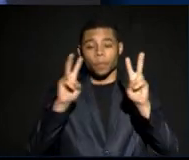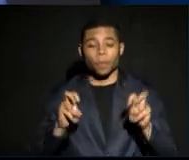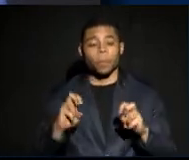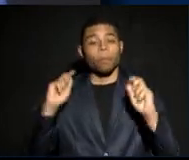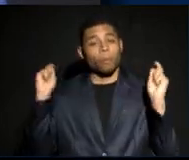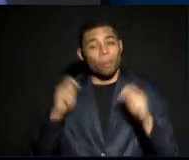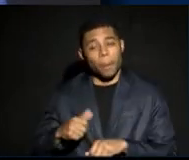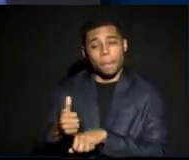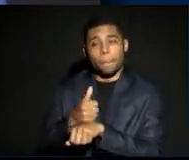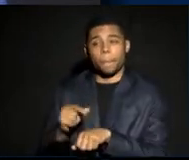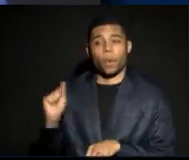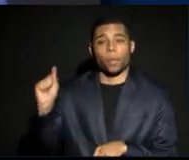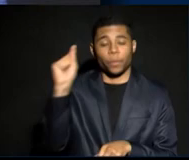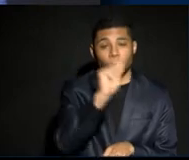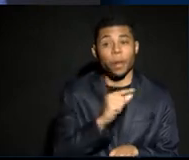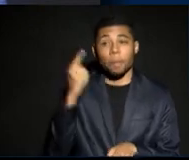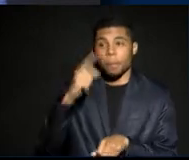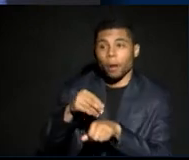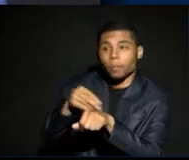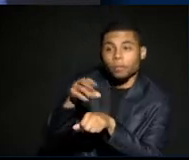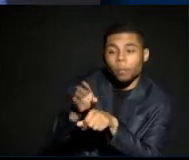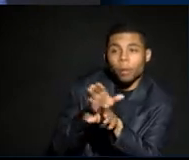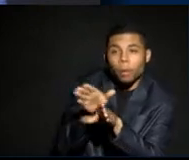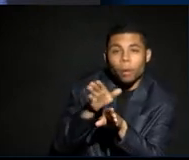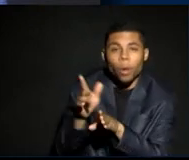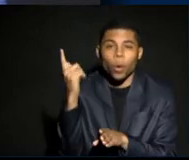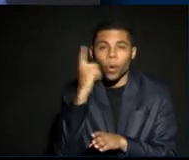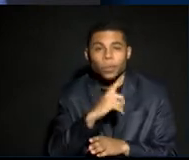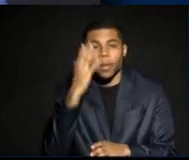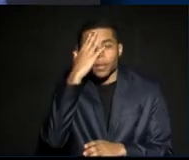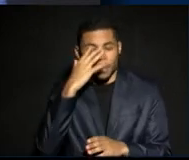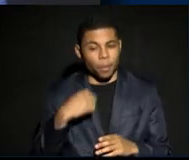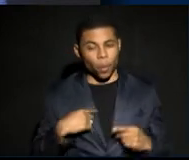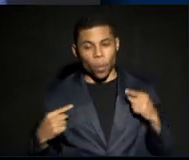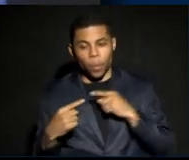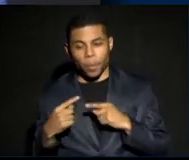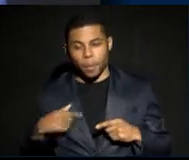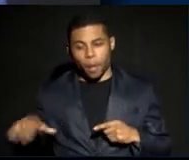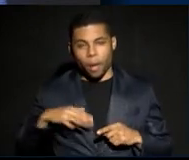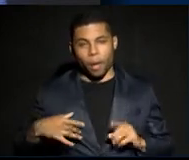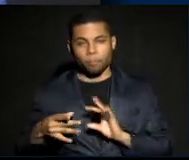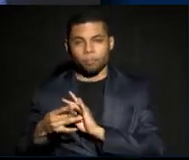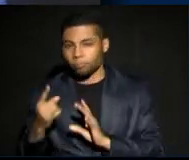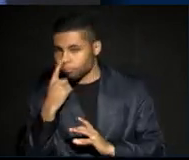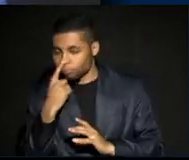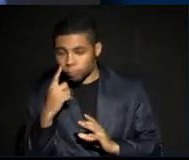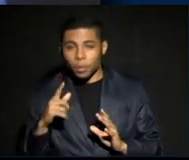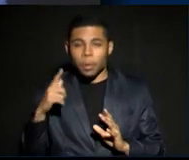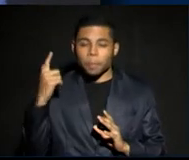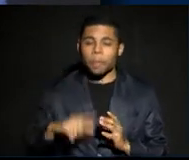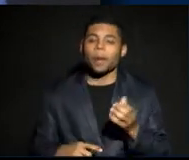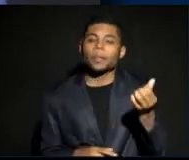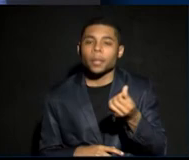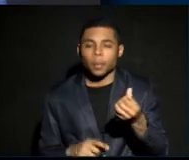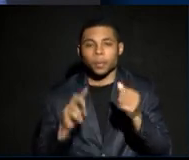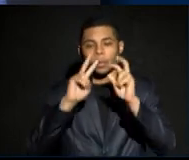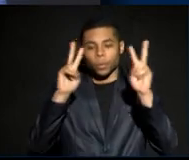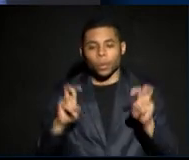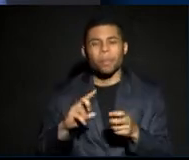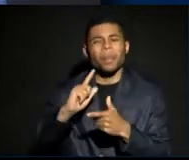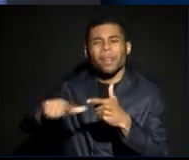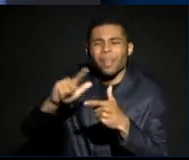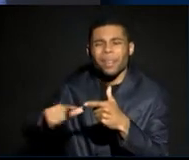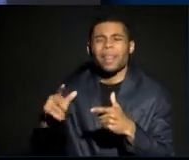é a capacitação profissional e o direcionamento dessa capacitação as vocações né de cada uma das regiões e a sexta justamente